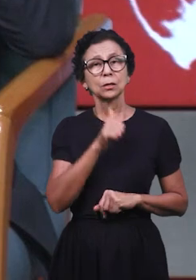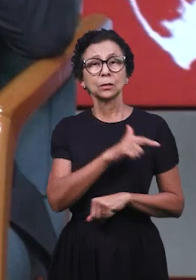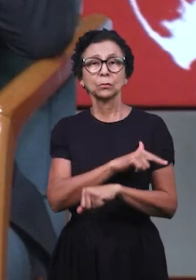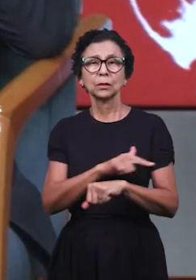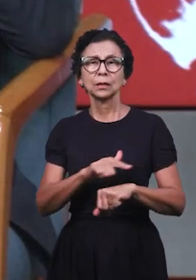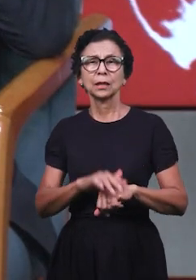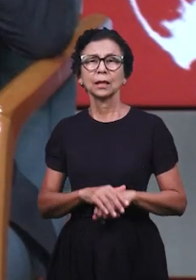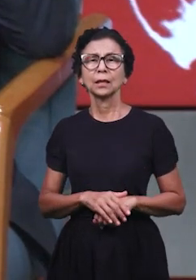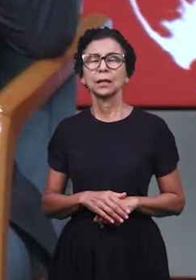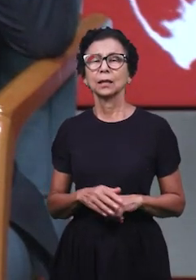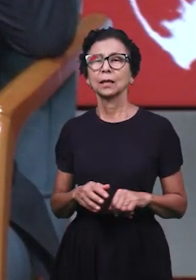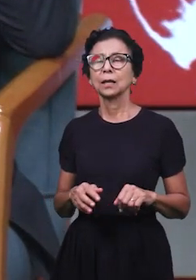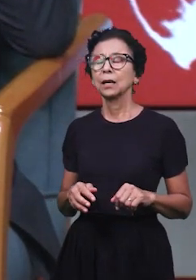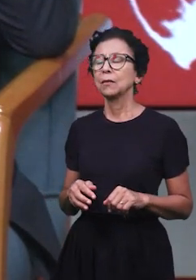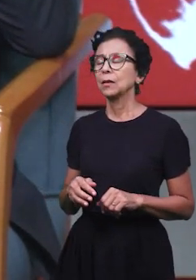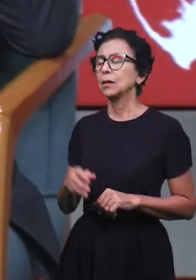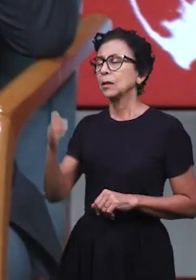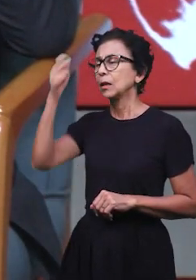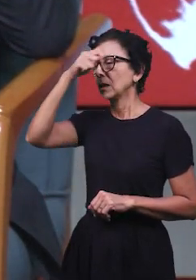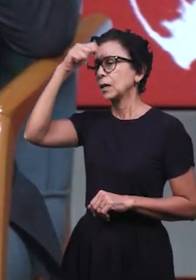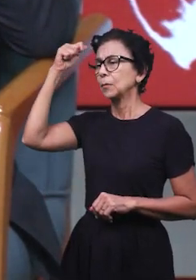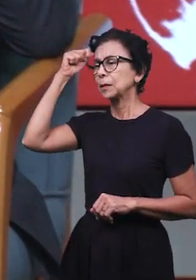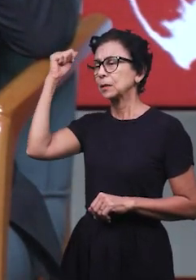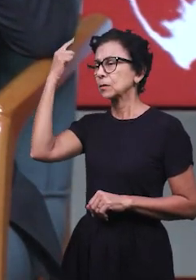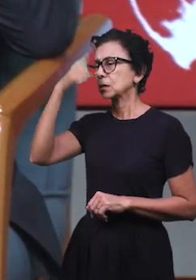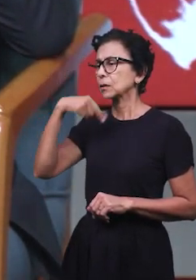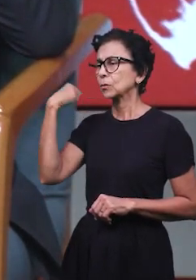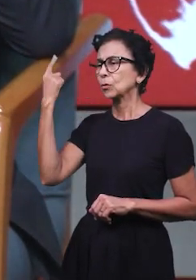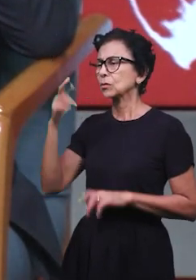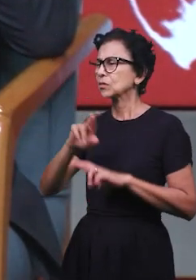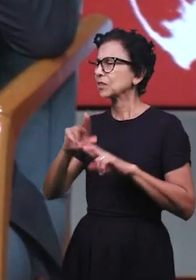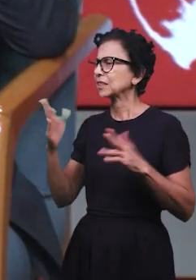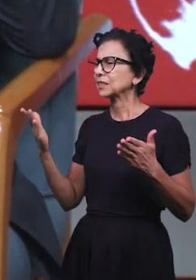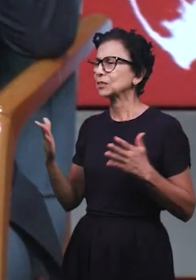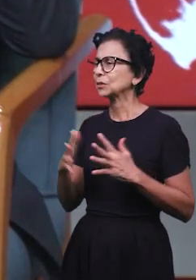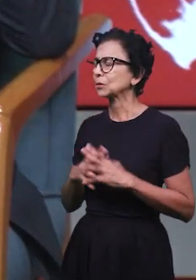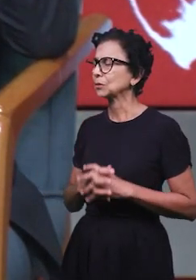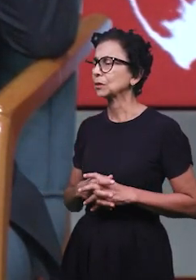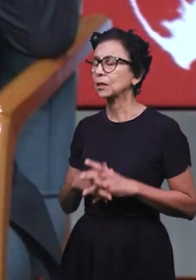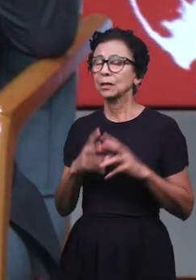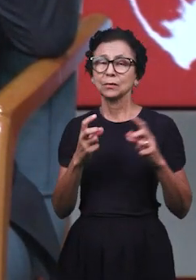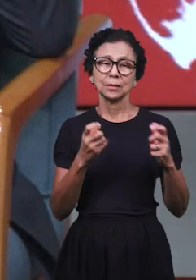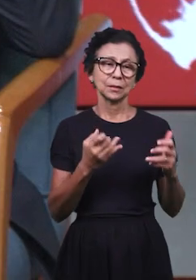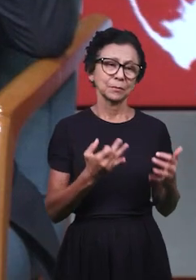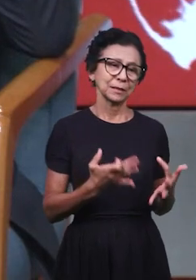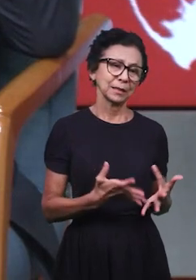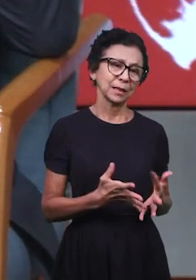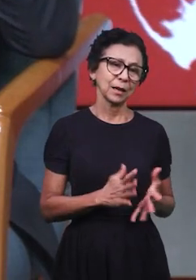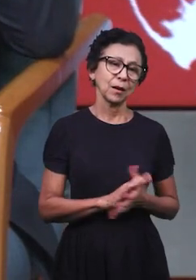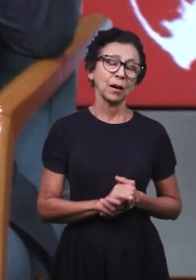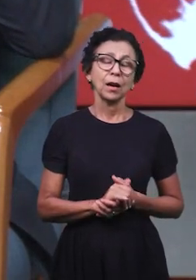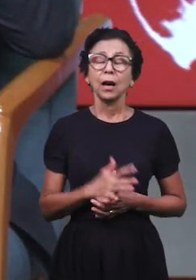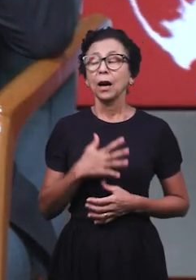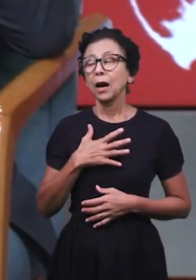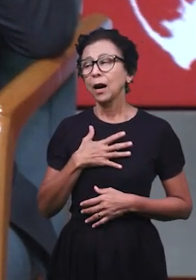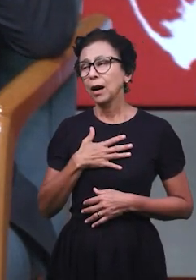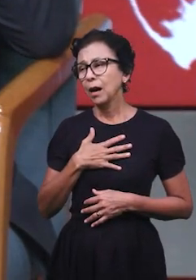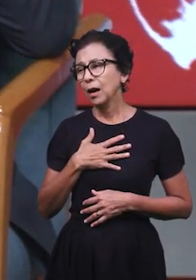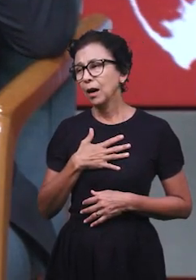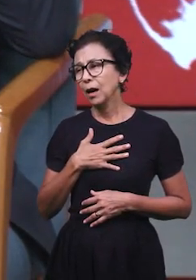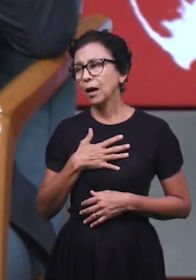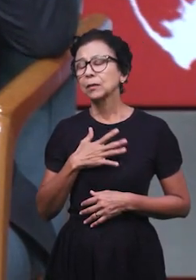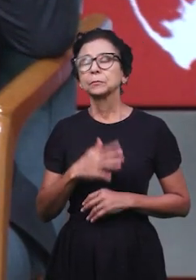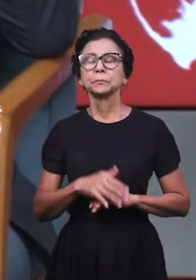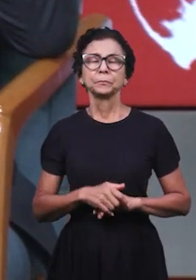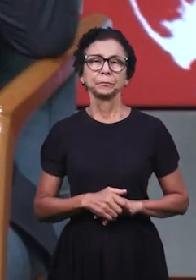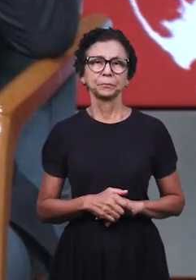triste. O que houve? Eu digo, eu contei para ela. Aí ela ficou assim, sensibilizada e tal. Aí no outro dia, 2